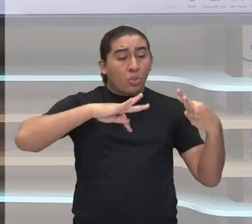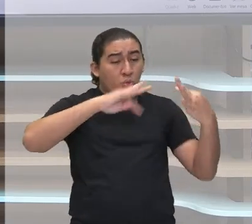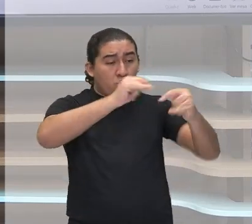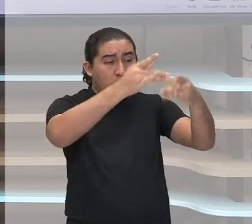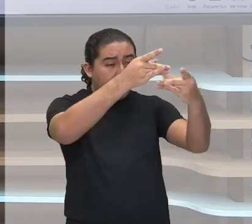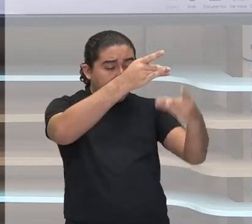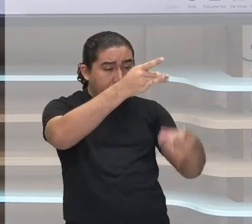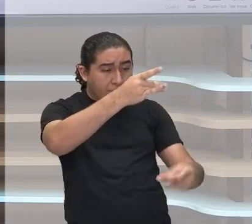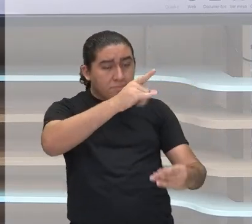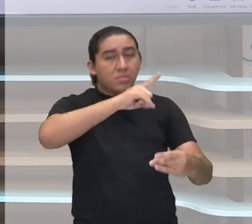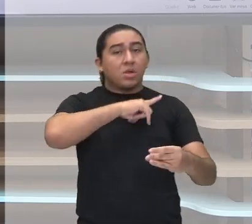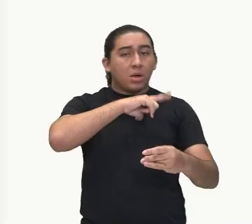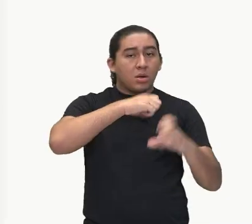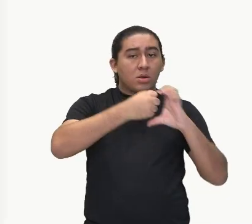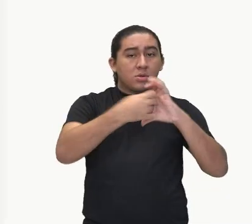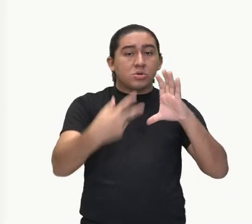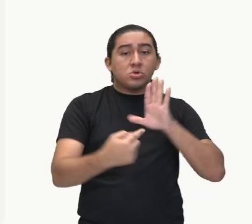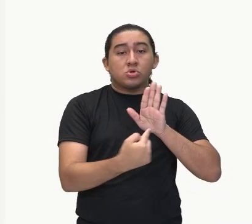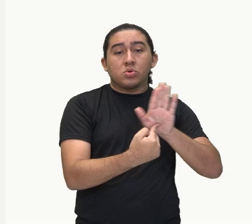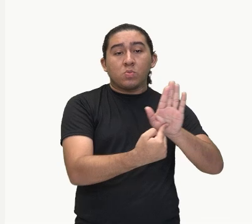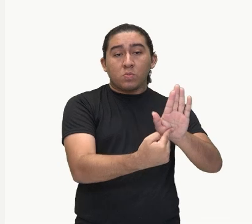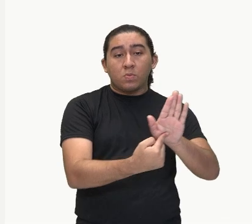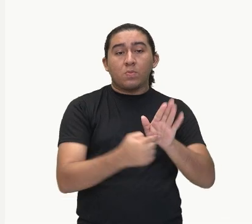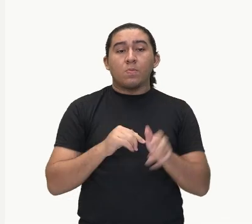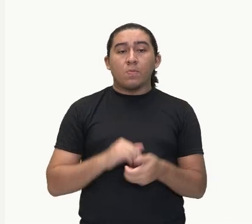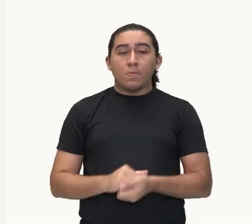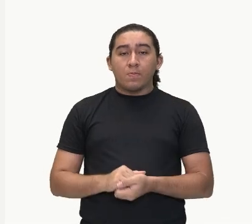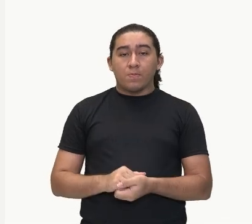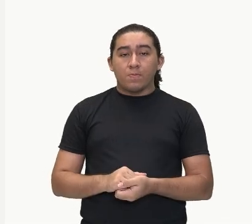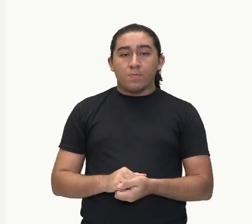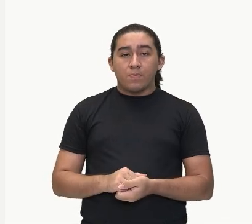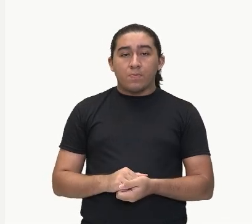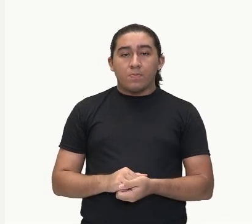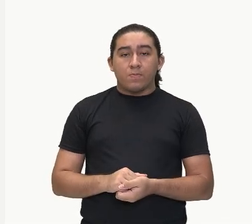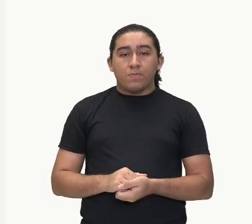essas características. No